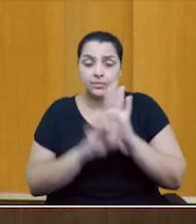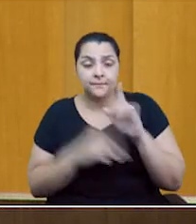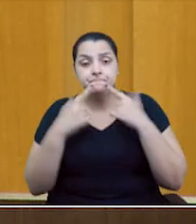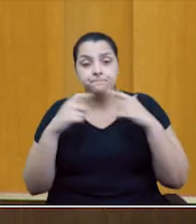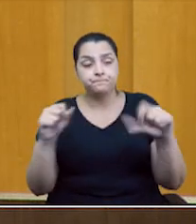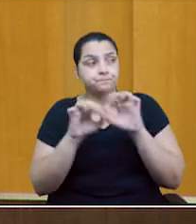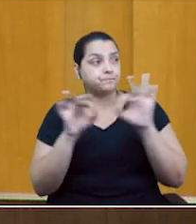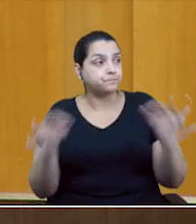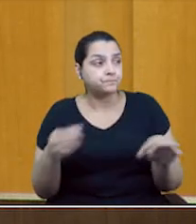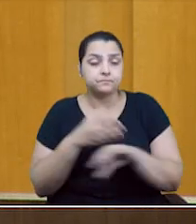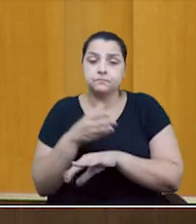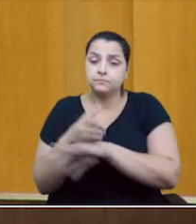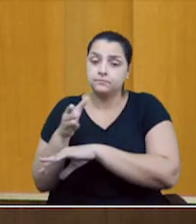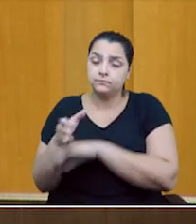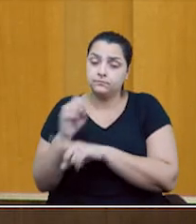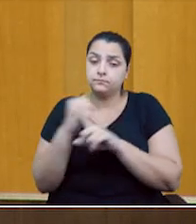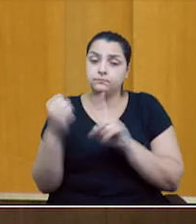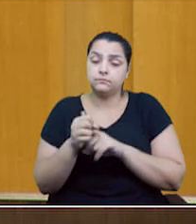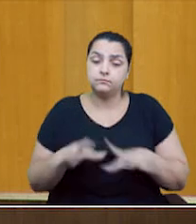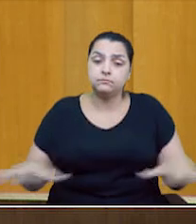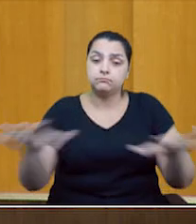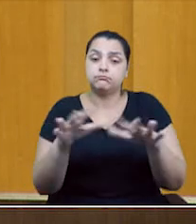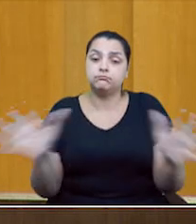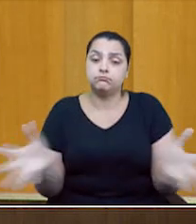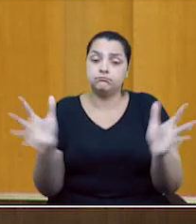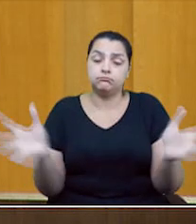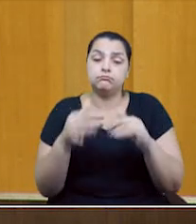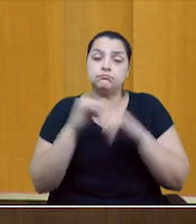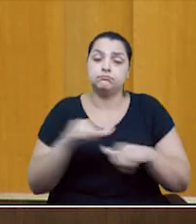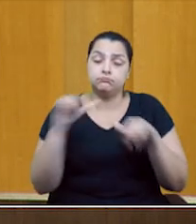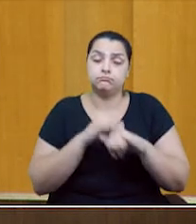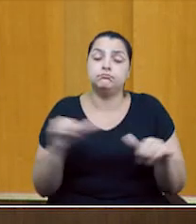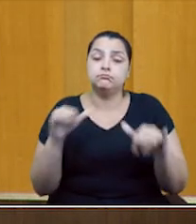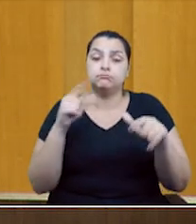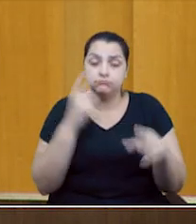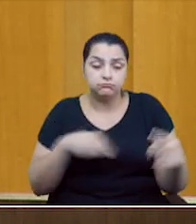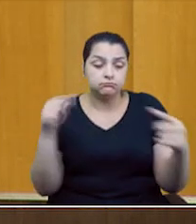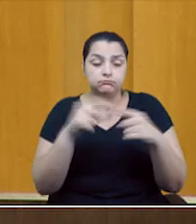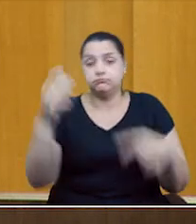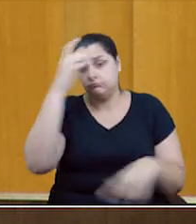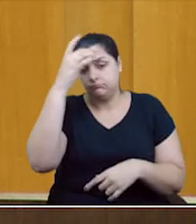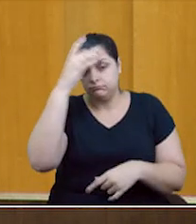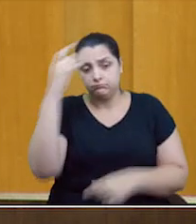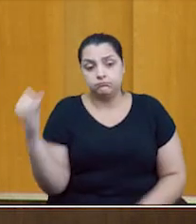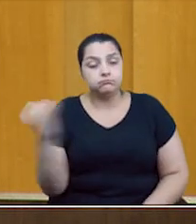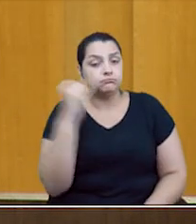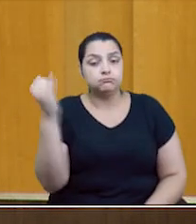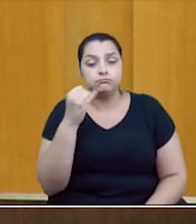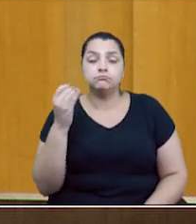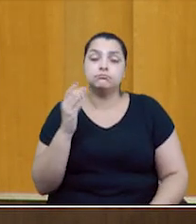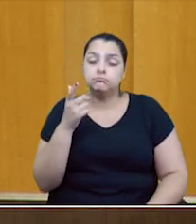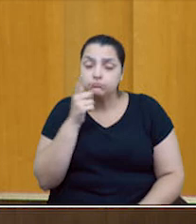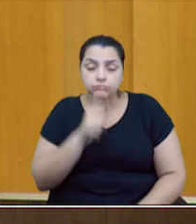acessível à sociedade em geral. E a promoção de campanhas de amplo alcance de conscientização sobre a importância do acesso à justiça